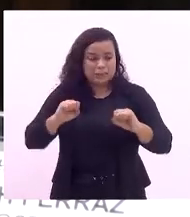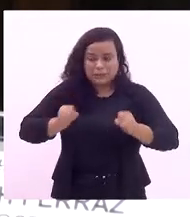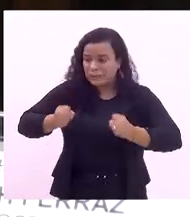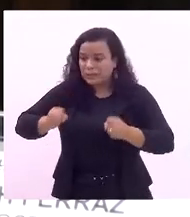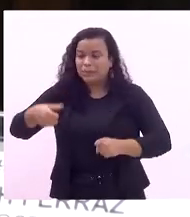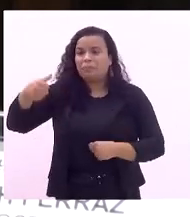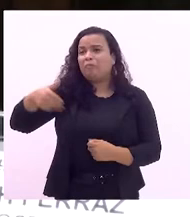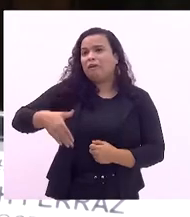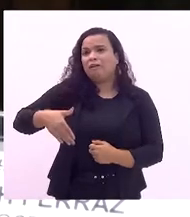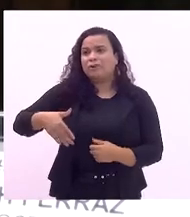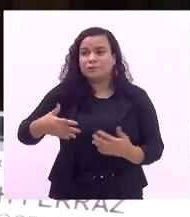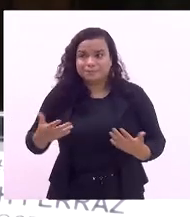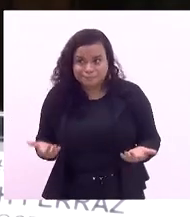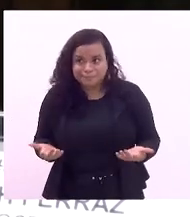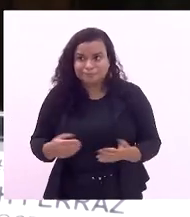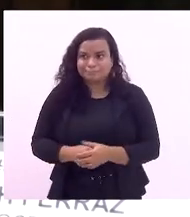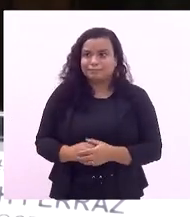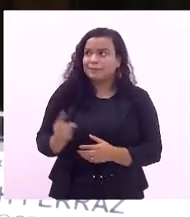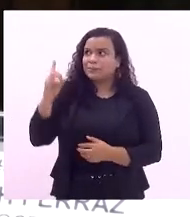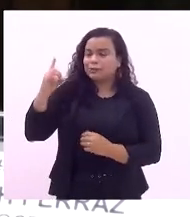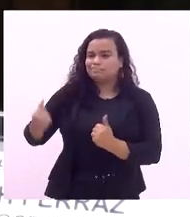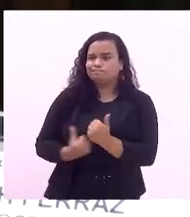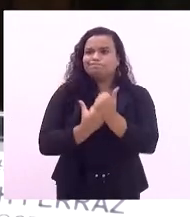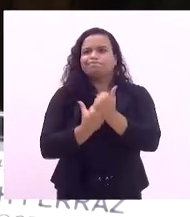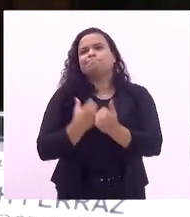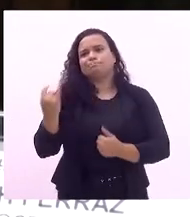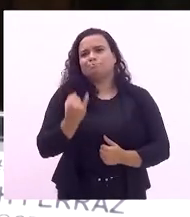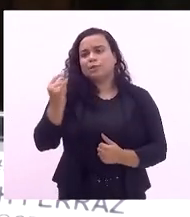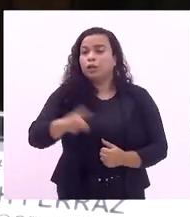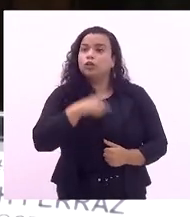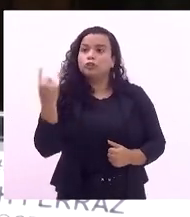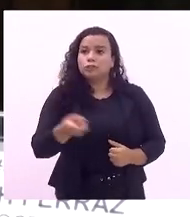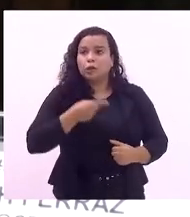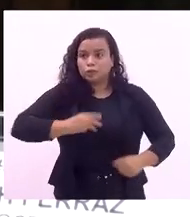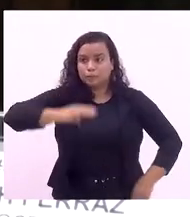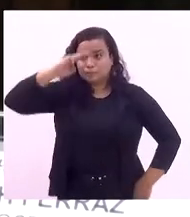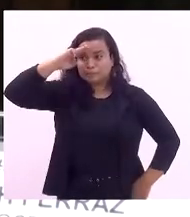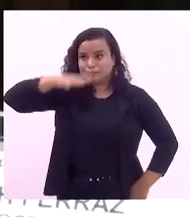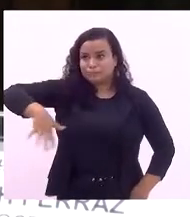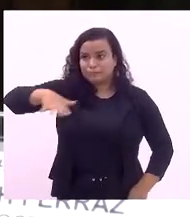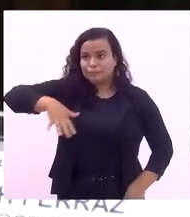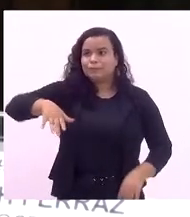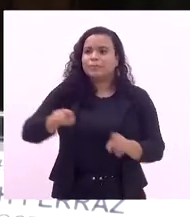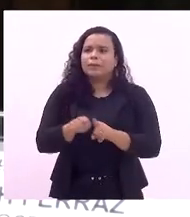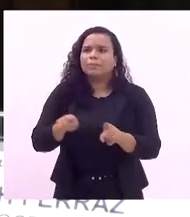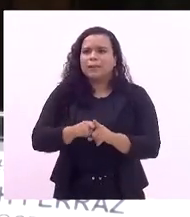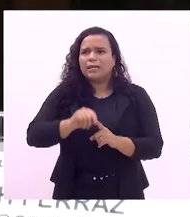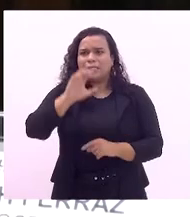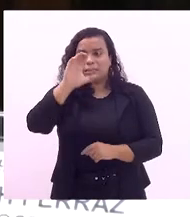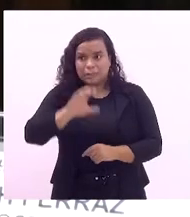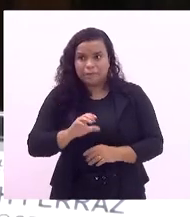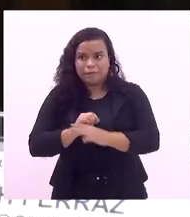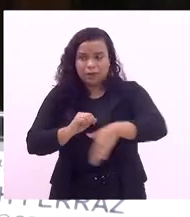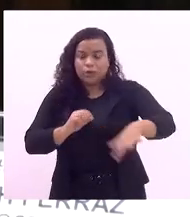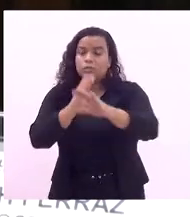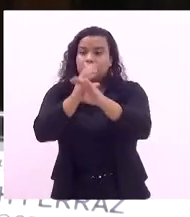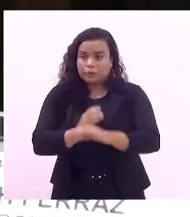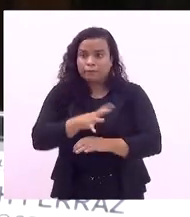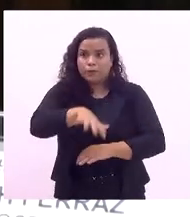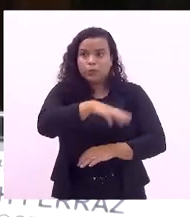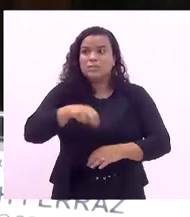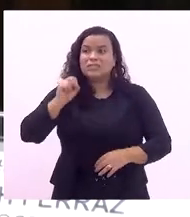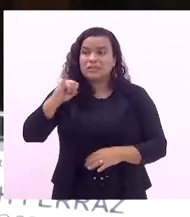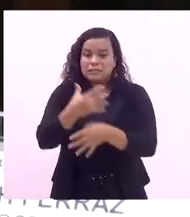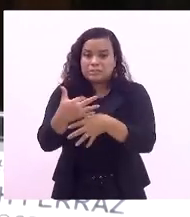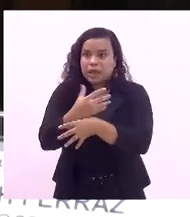casa em vão trabalham os seus construtores para nós militares civis também se o senhor não vigiaram nossa cidade